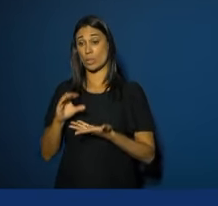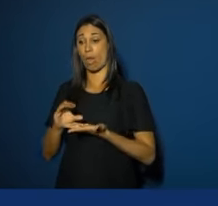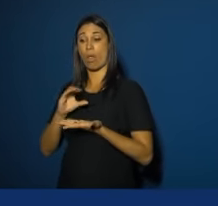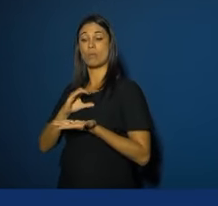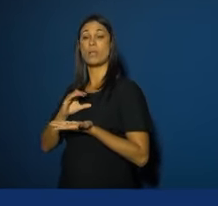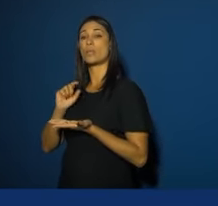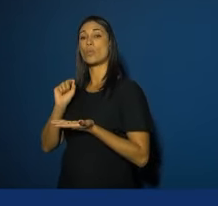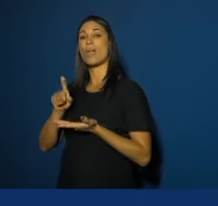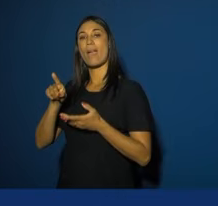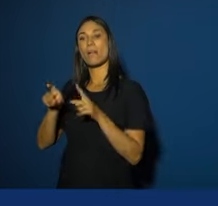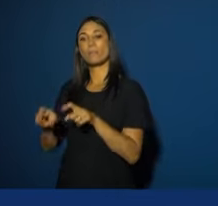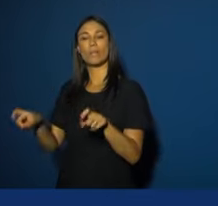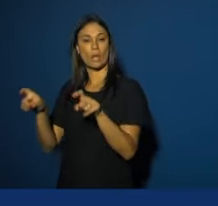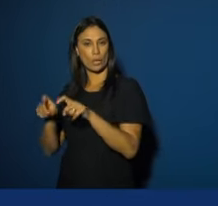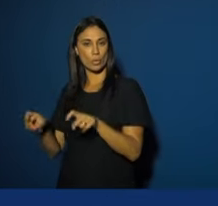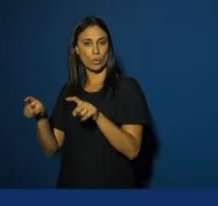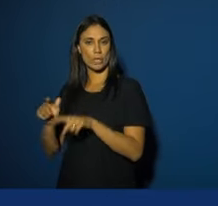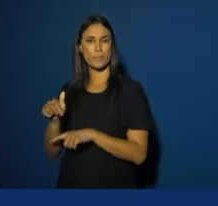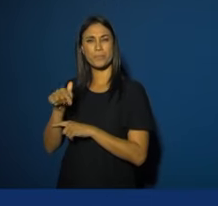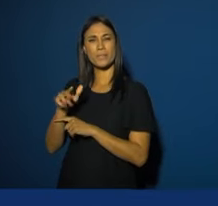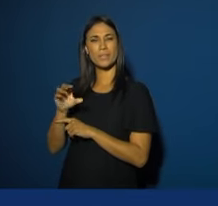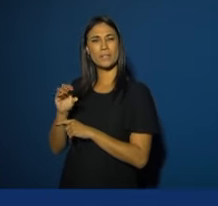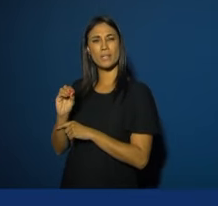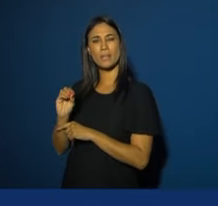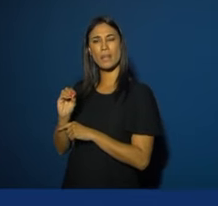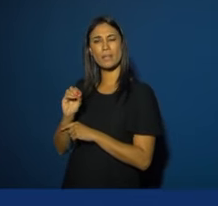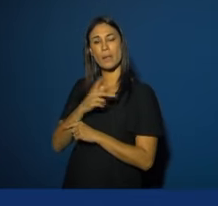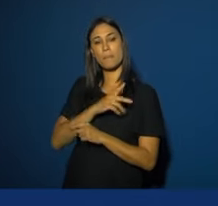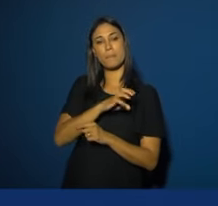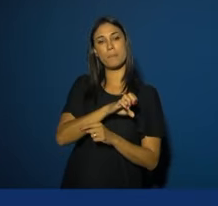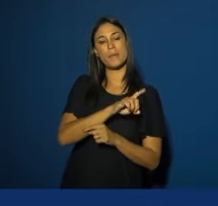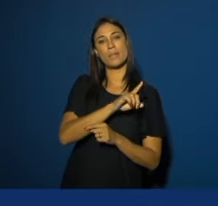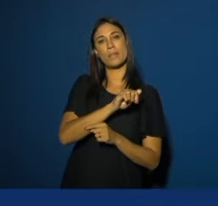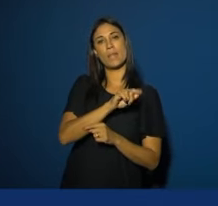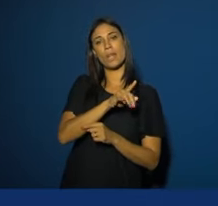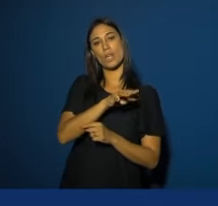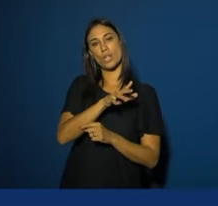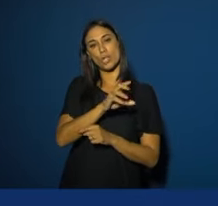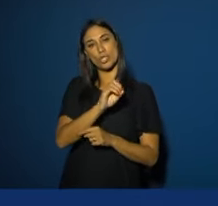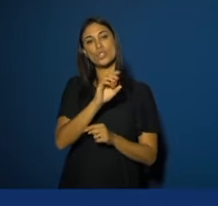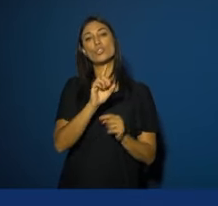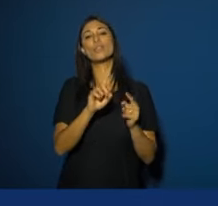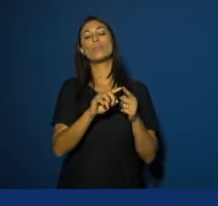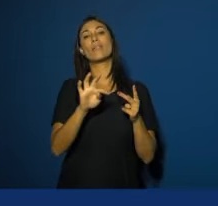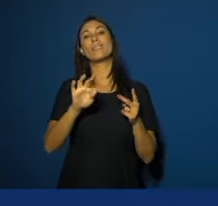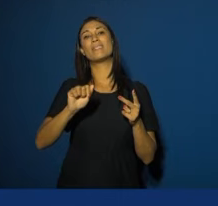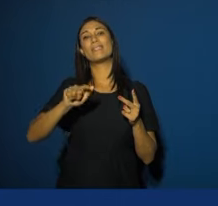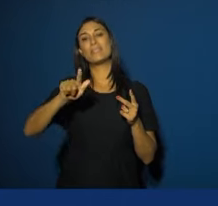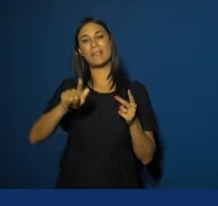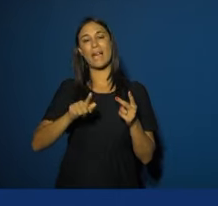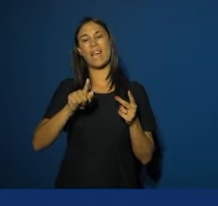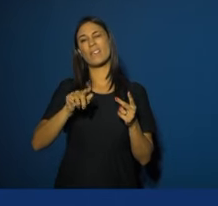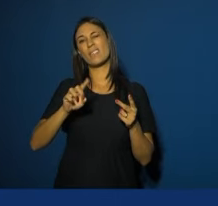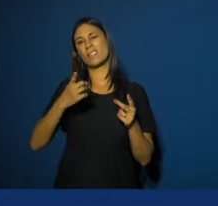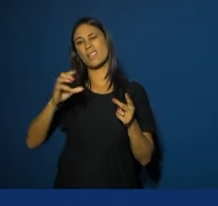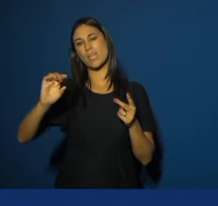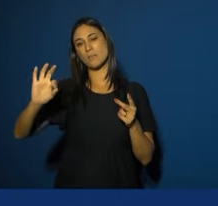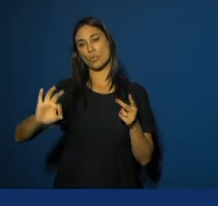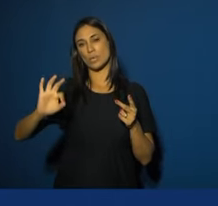Hoje é eletrônica 70 pedaggio tag um